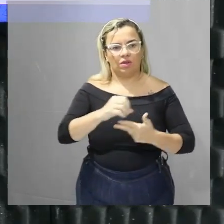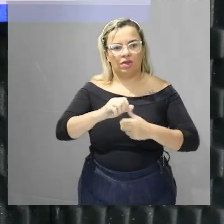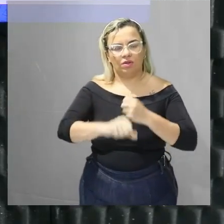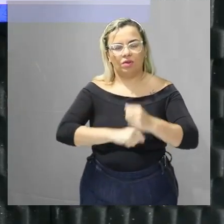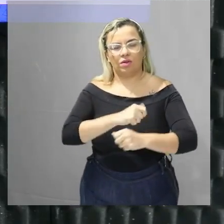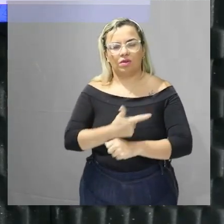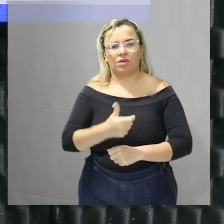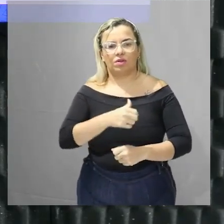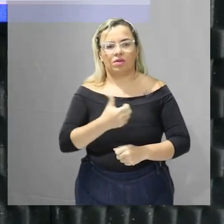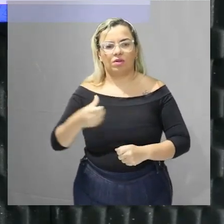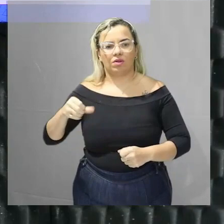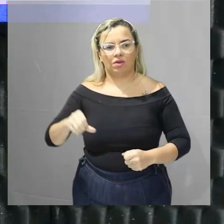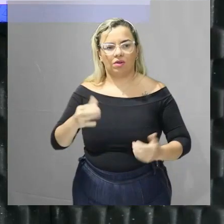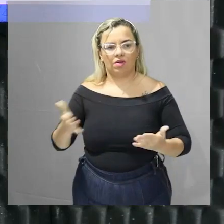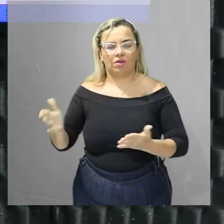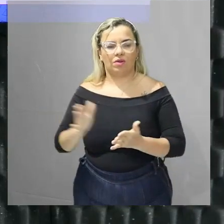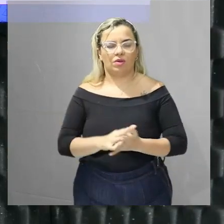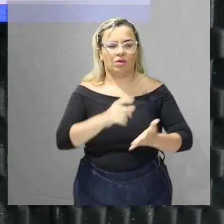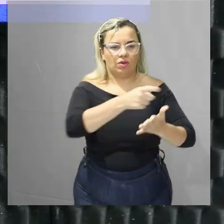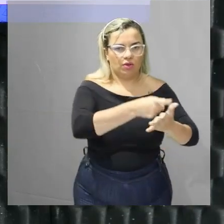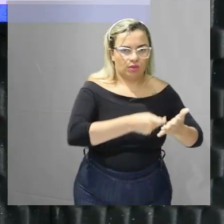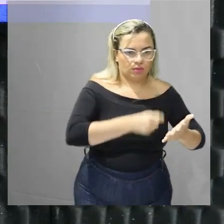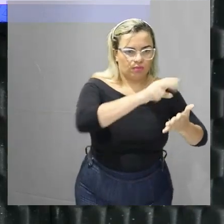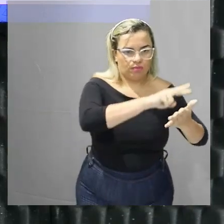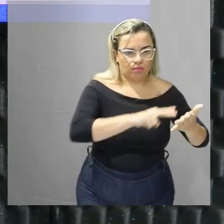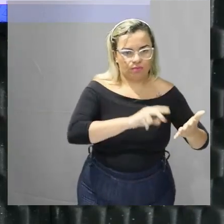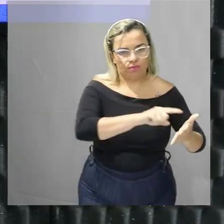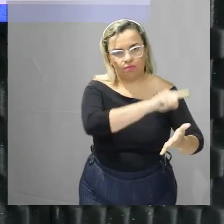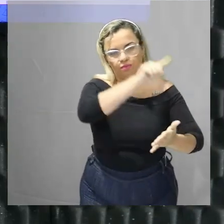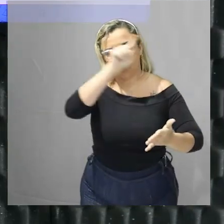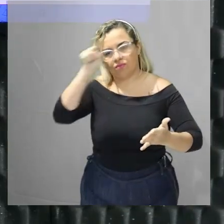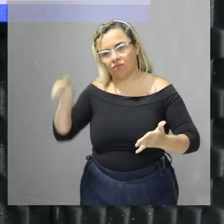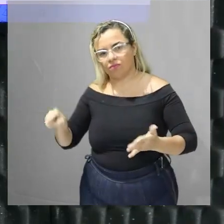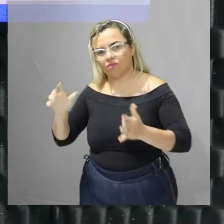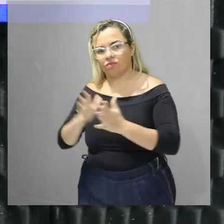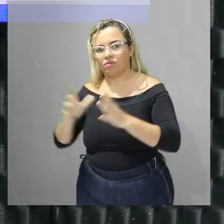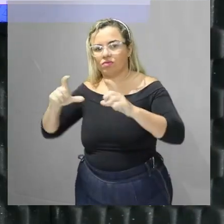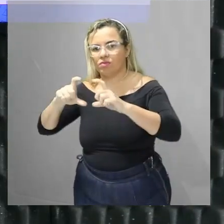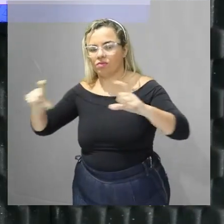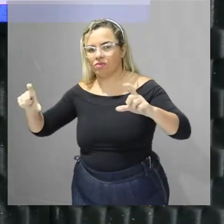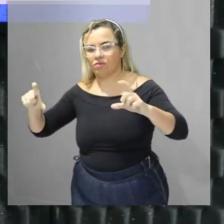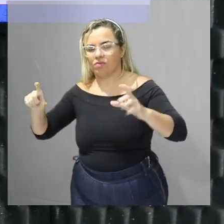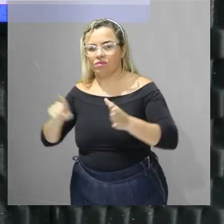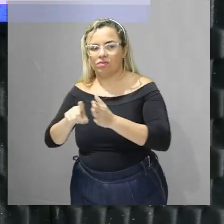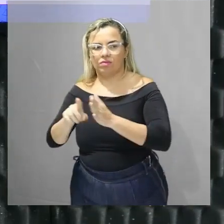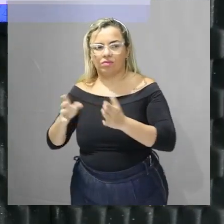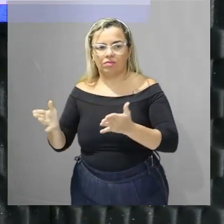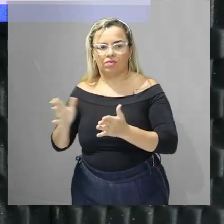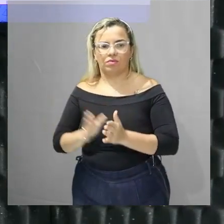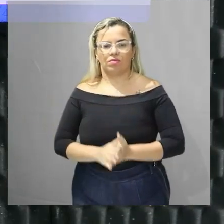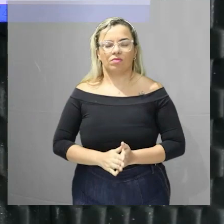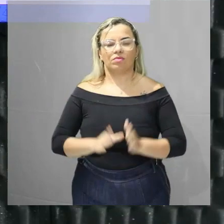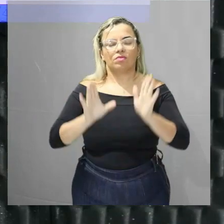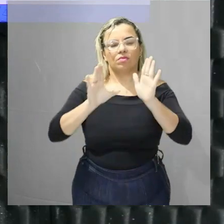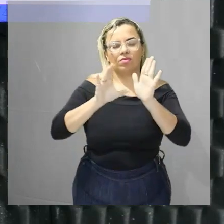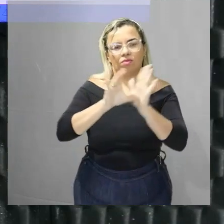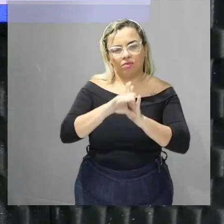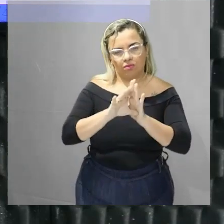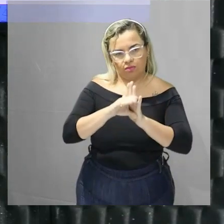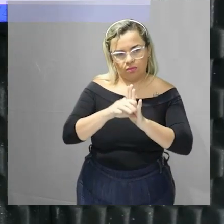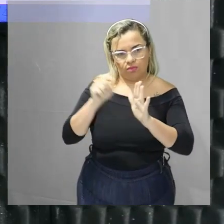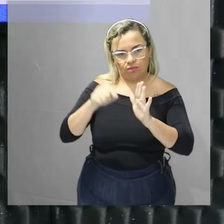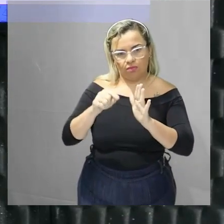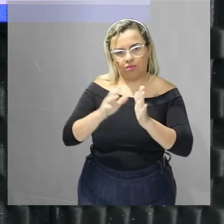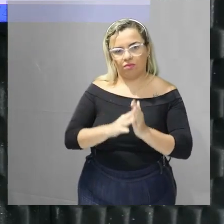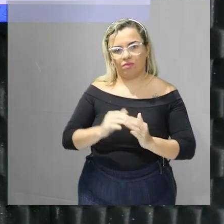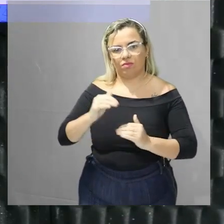que cai. Texto motivador. Vamos lá para o comando da pergunta. Ele diz o seguinte, o